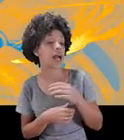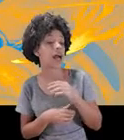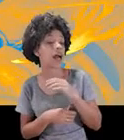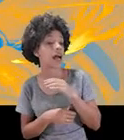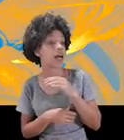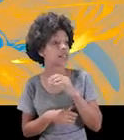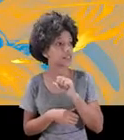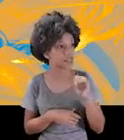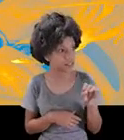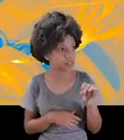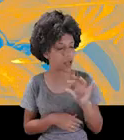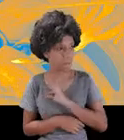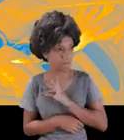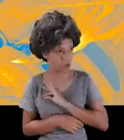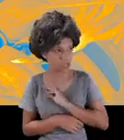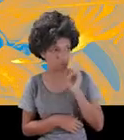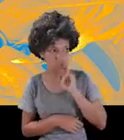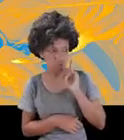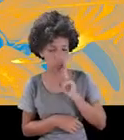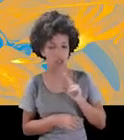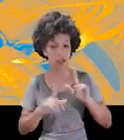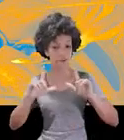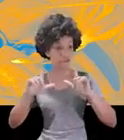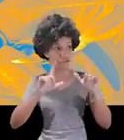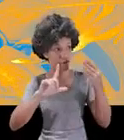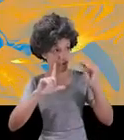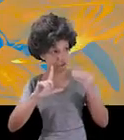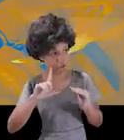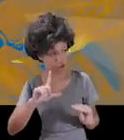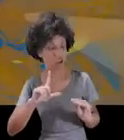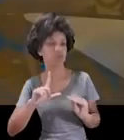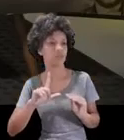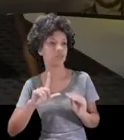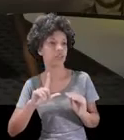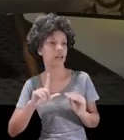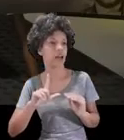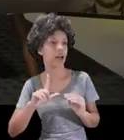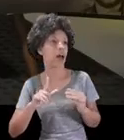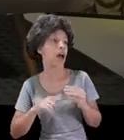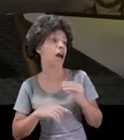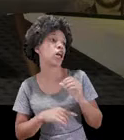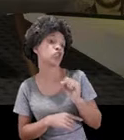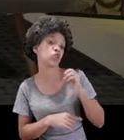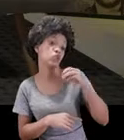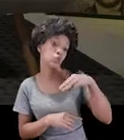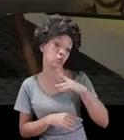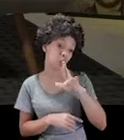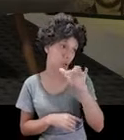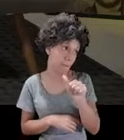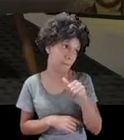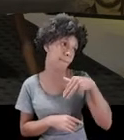ia está botando a foto que se chama a sombra do